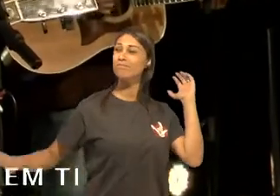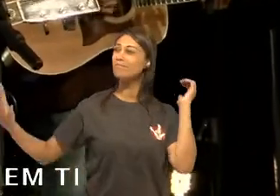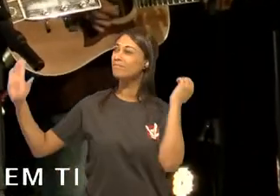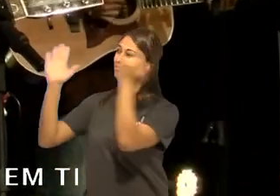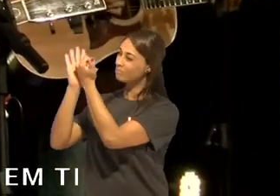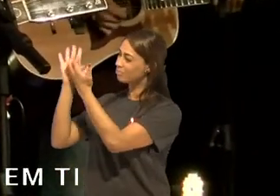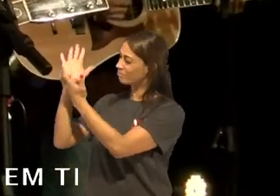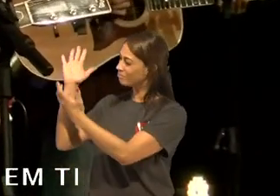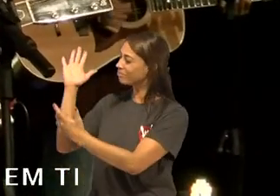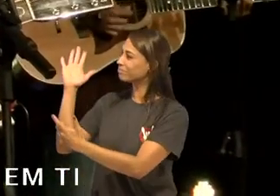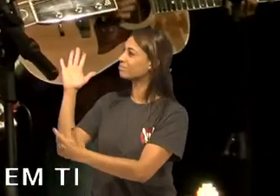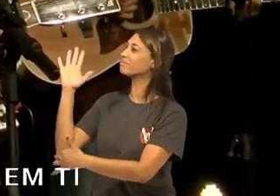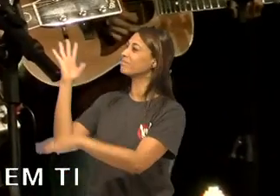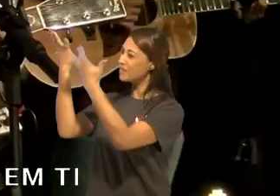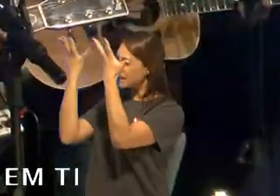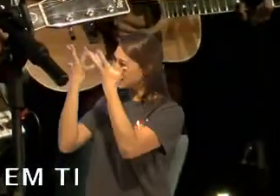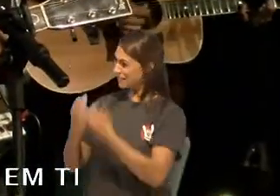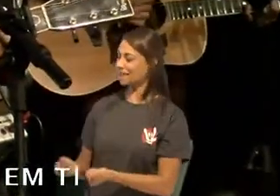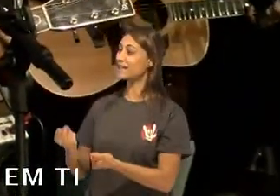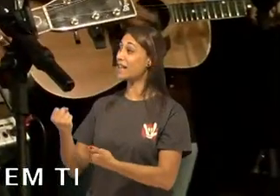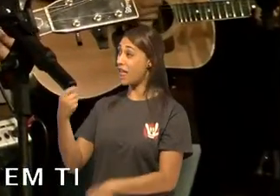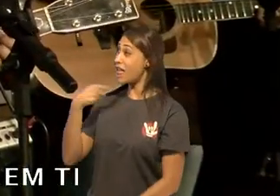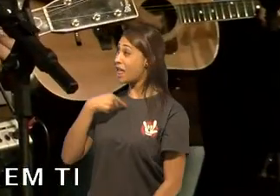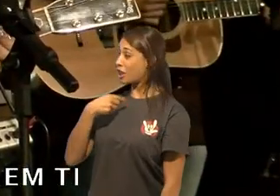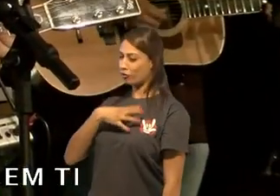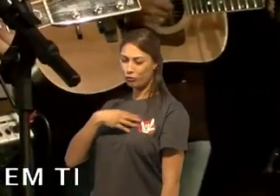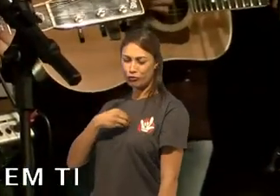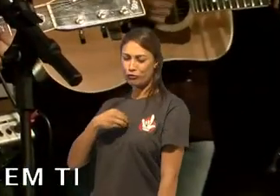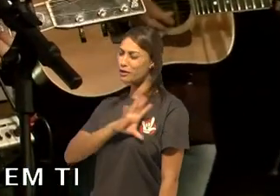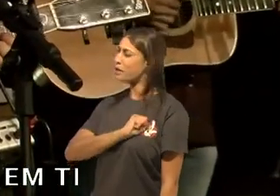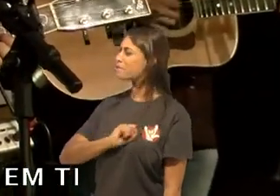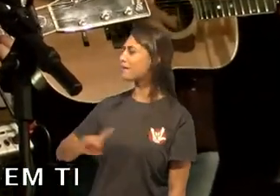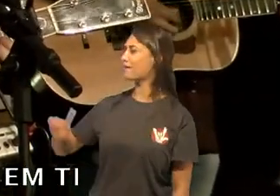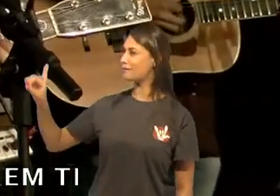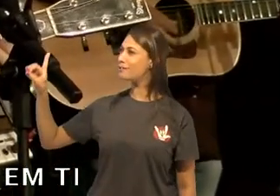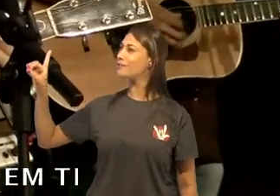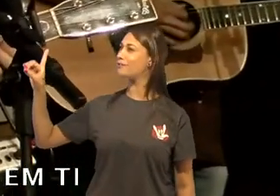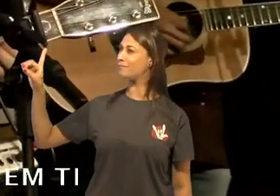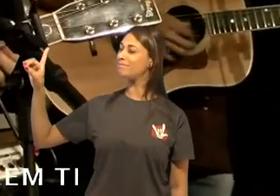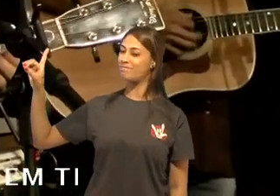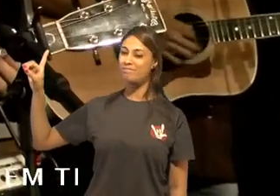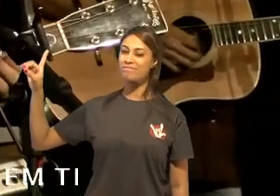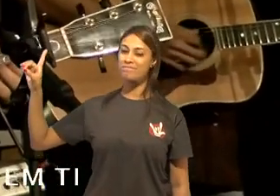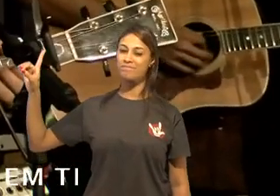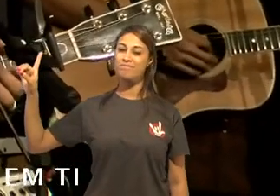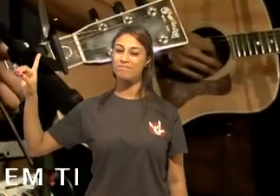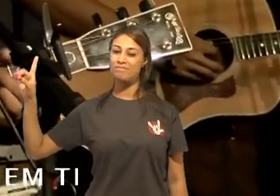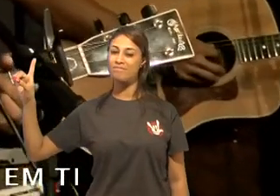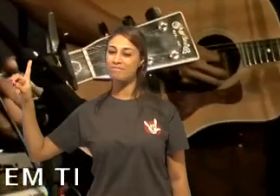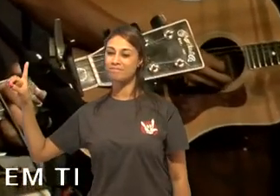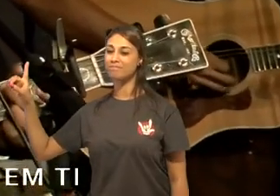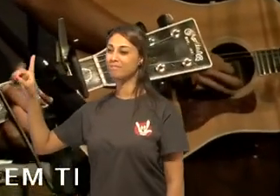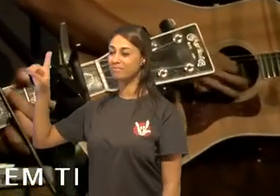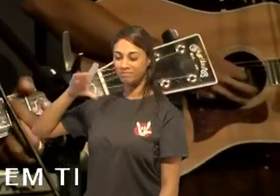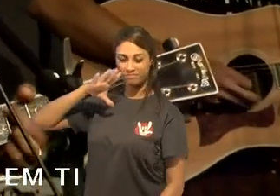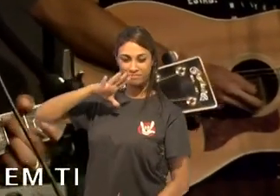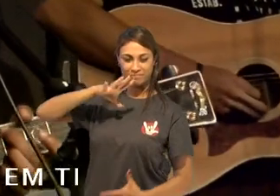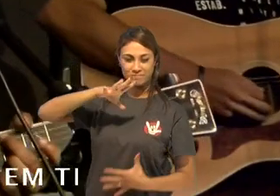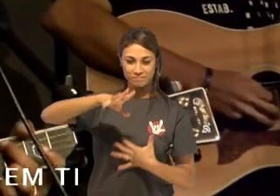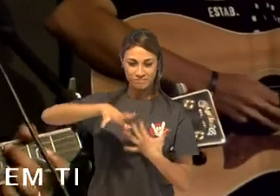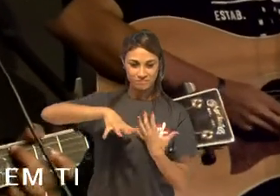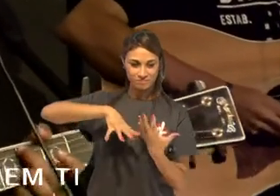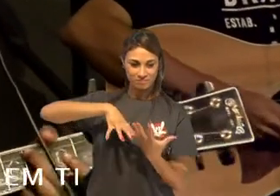filho amado e és o meu Senhor. Minha alma